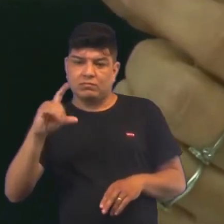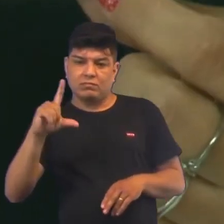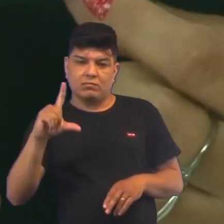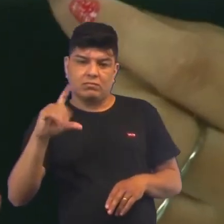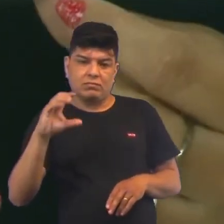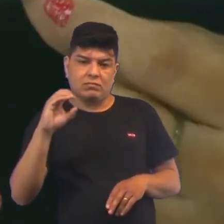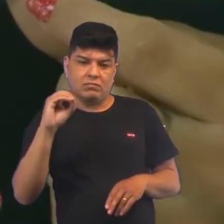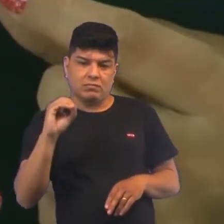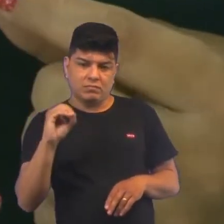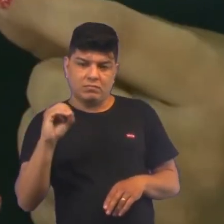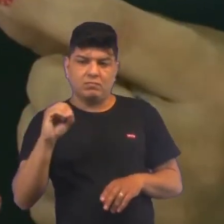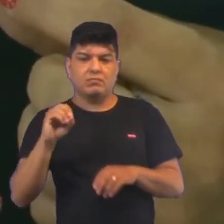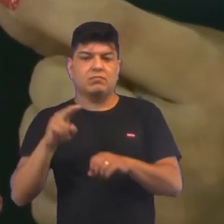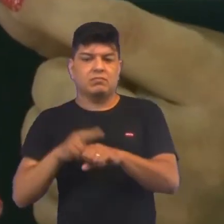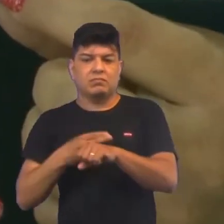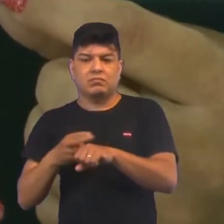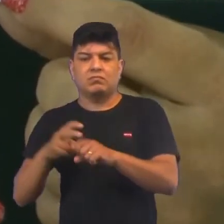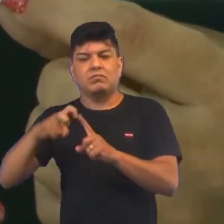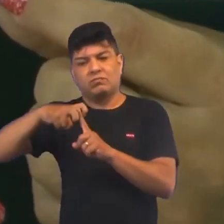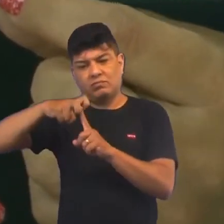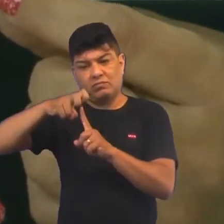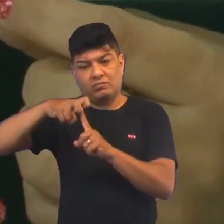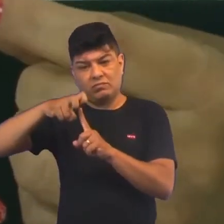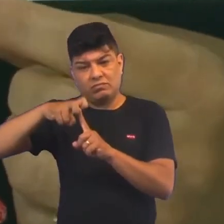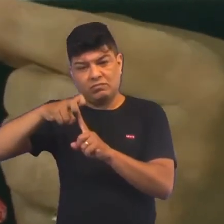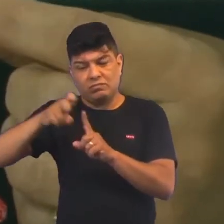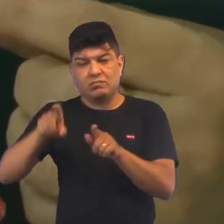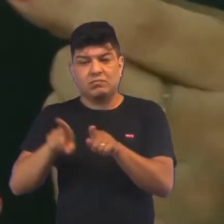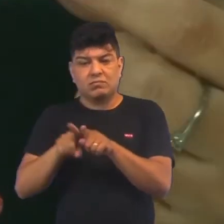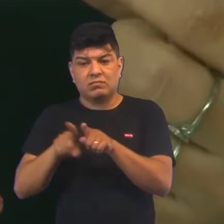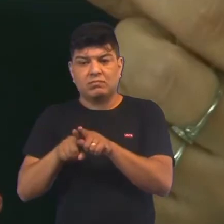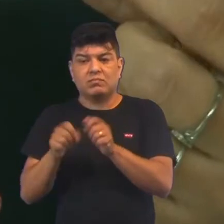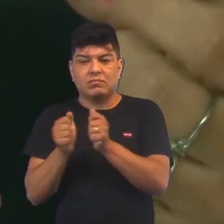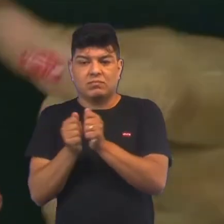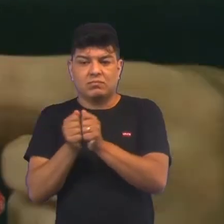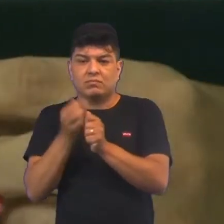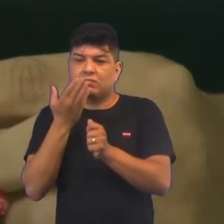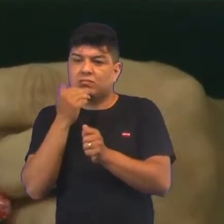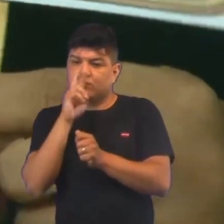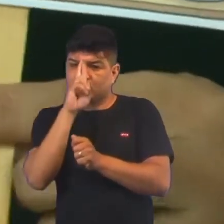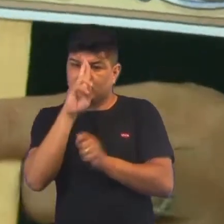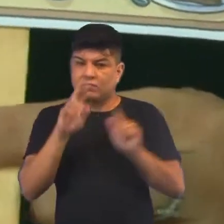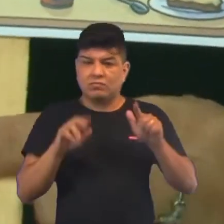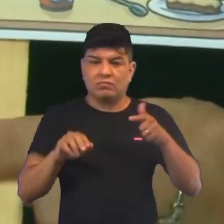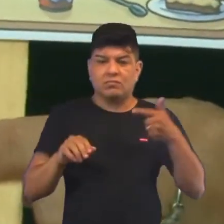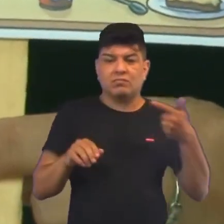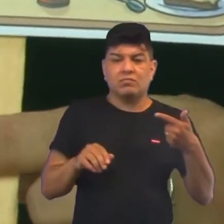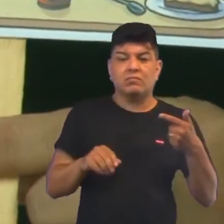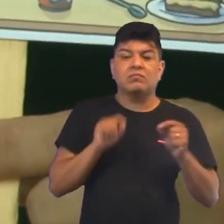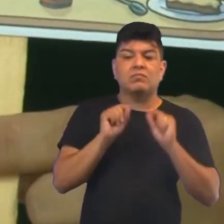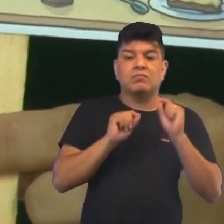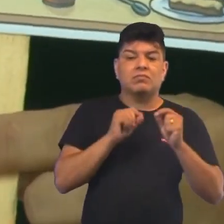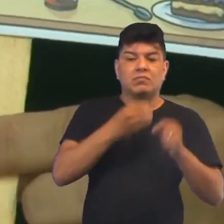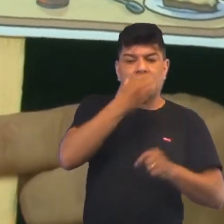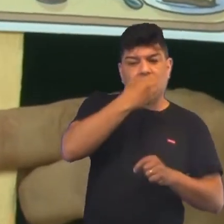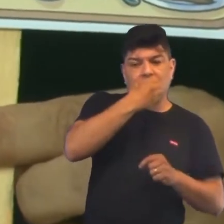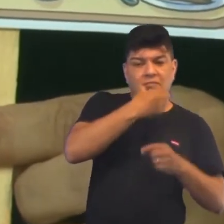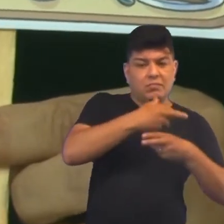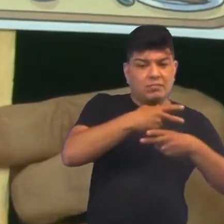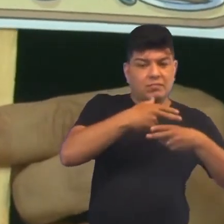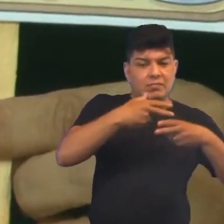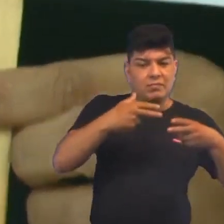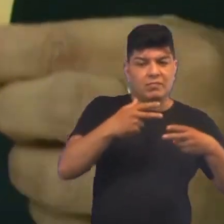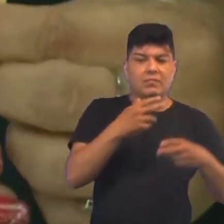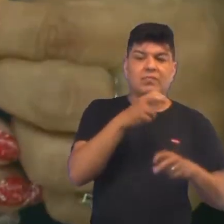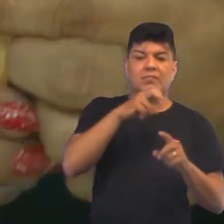bolo recheado com cobertura e refrigerante para acompanhar o seu almoço. E a outra escolheu frutas